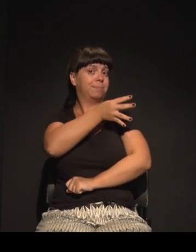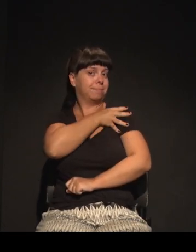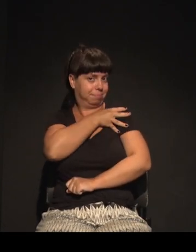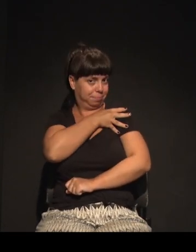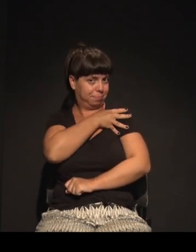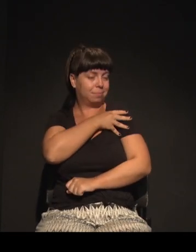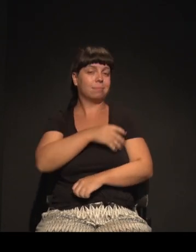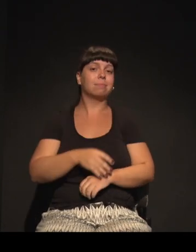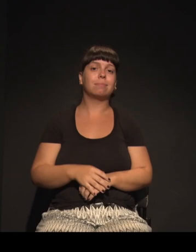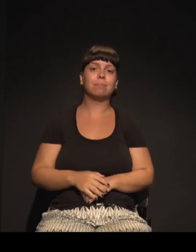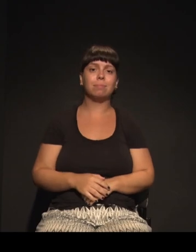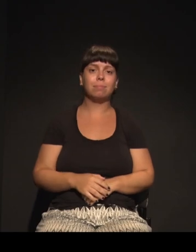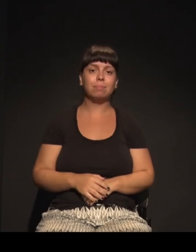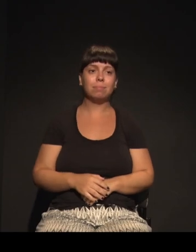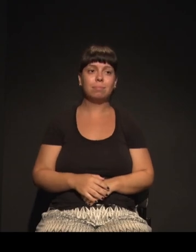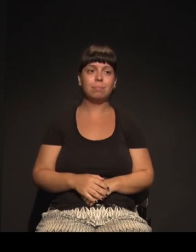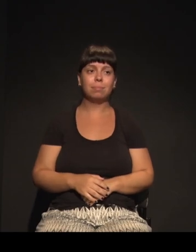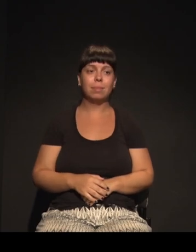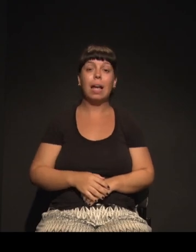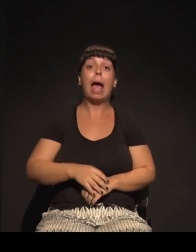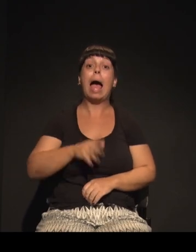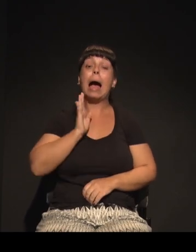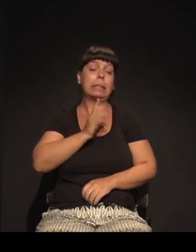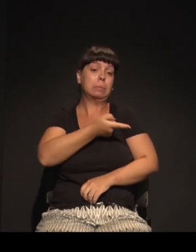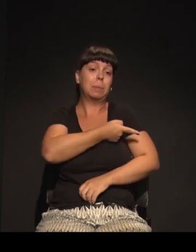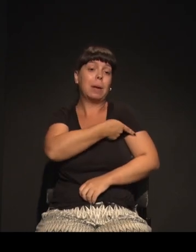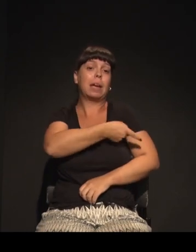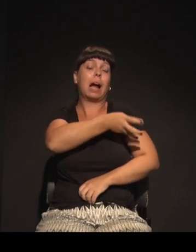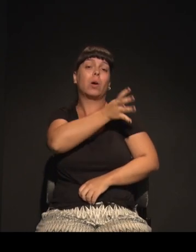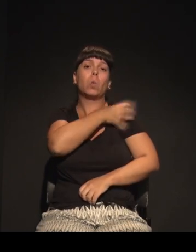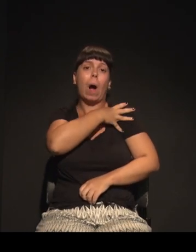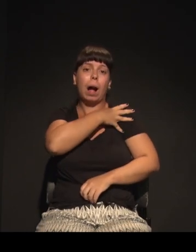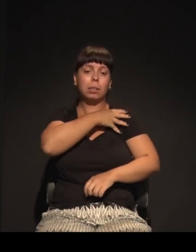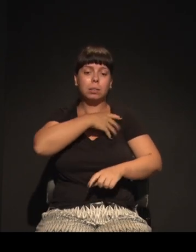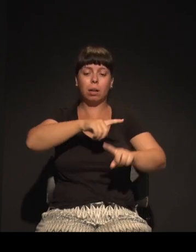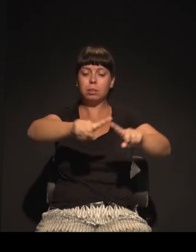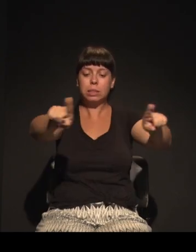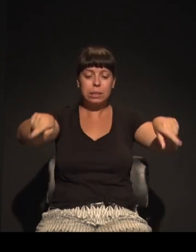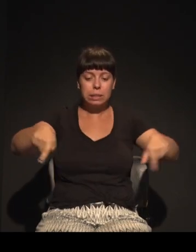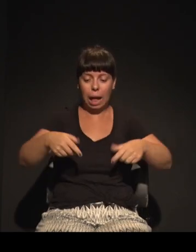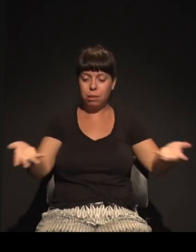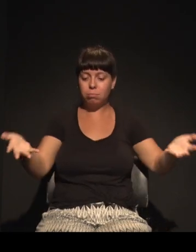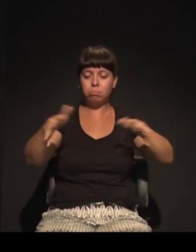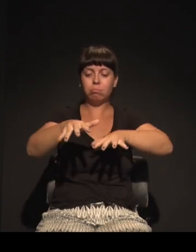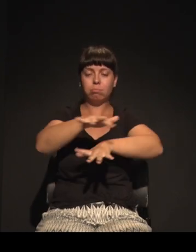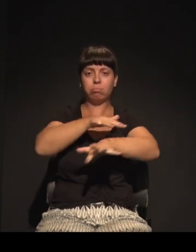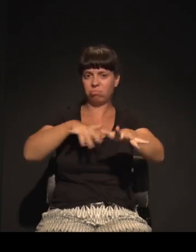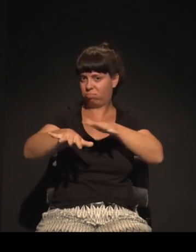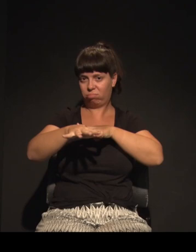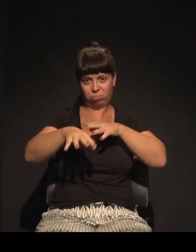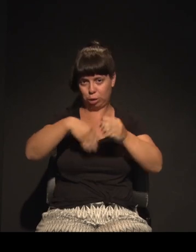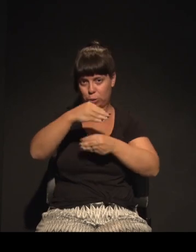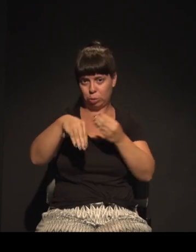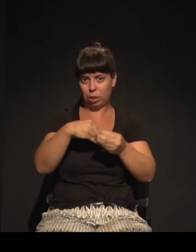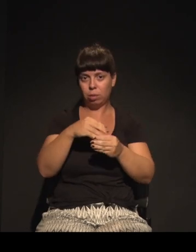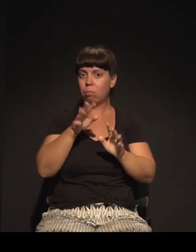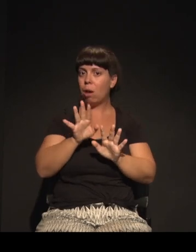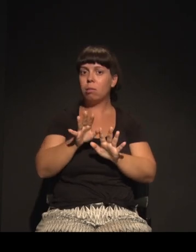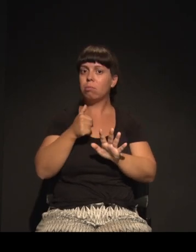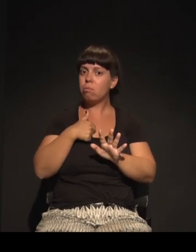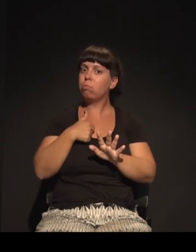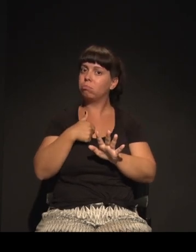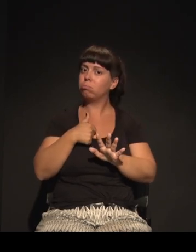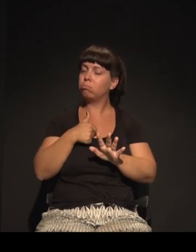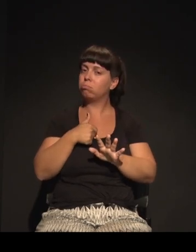que era multiseriado então eu fiquei muito feliz porque era ser diferente não era aquele que eu fiquei eu cursei lá